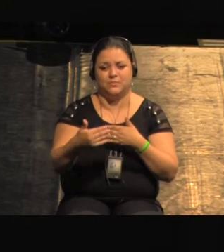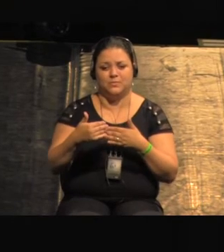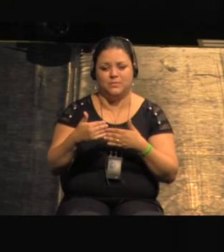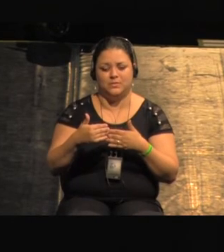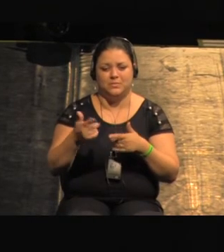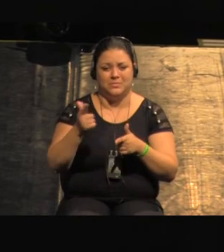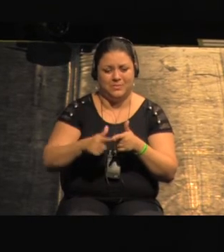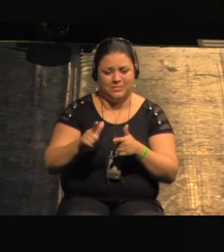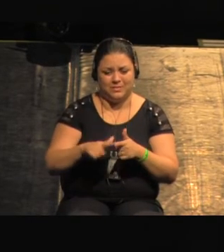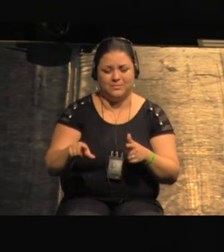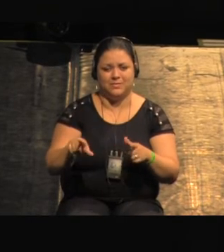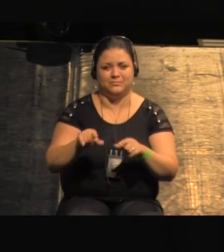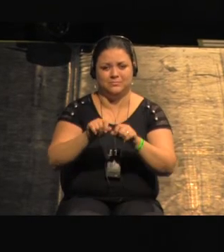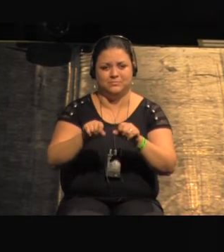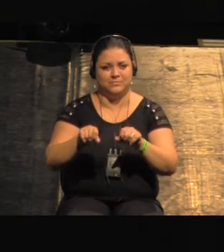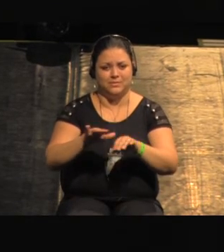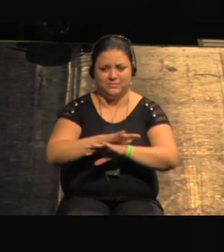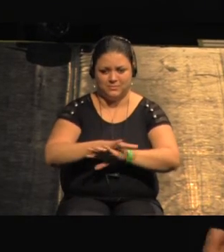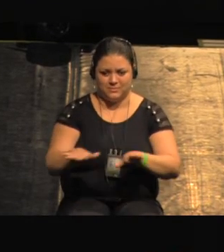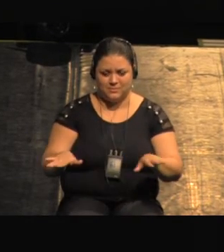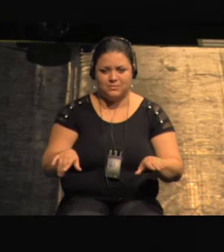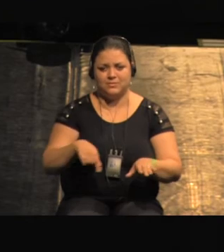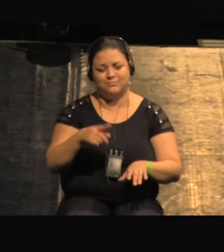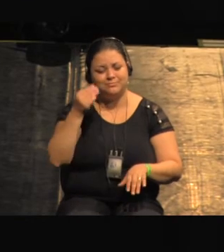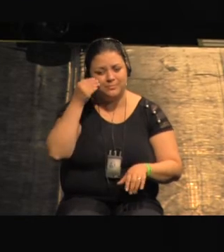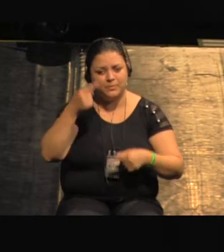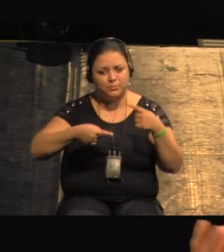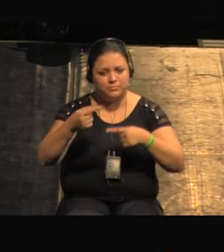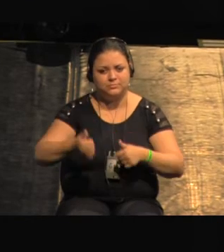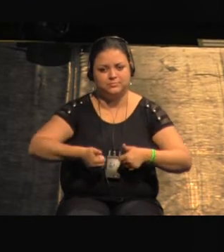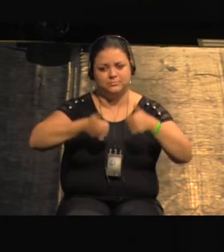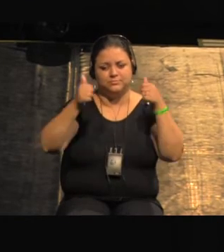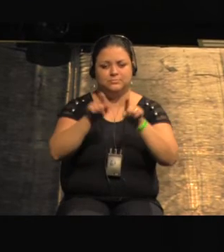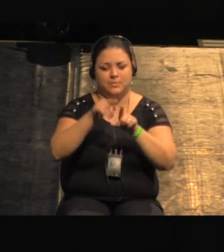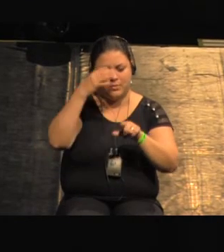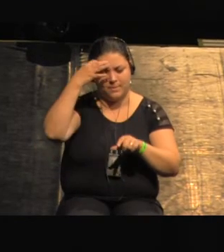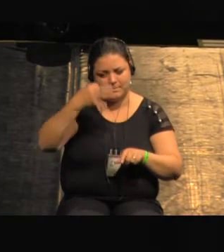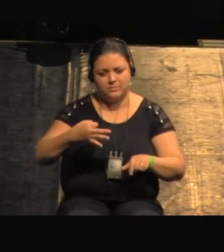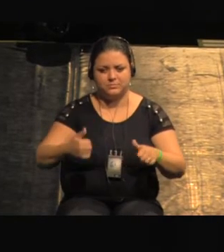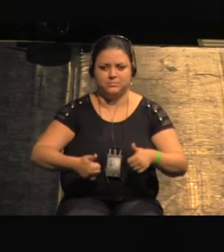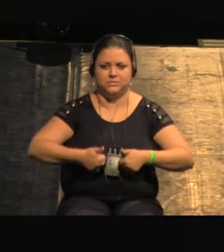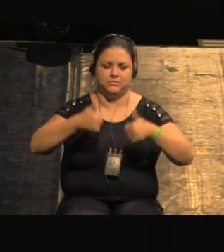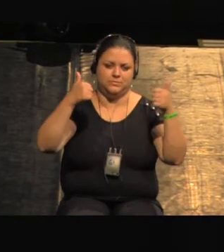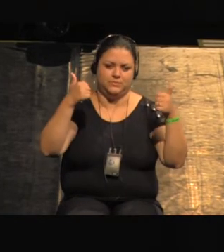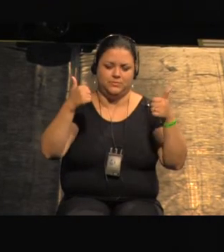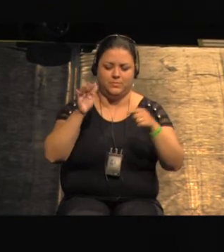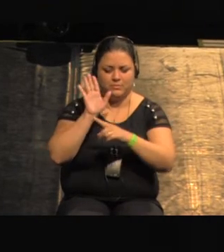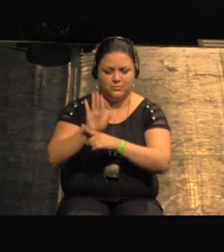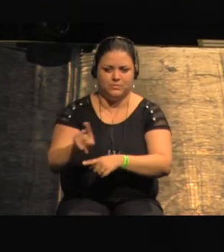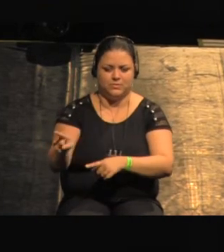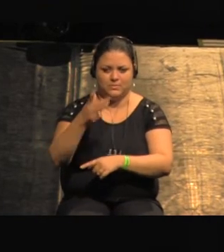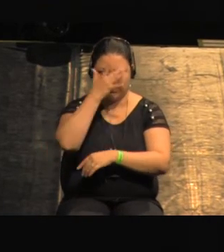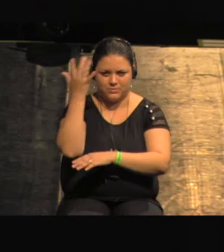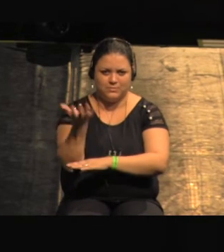do governo, haverá uma política melhor e uma melhor compreensão desses